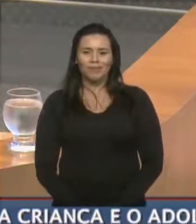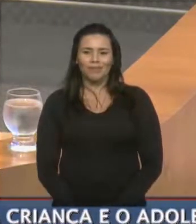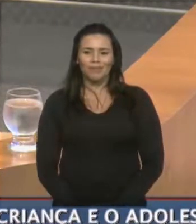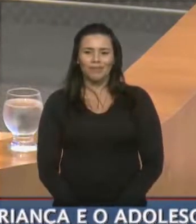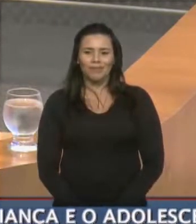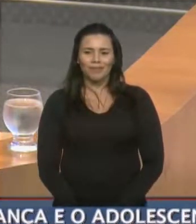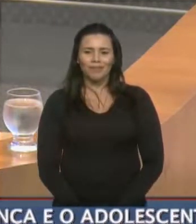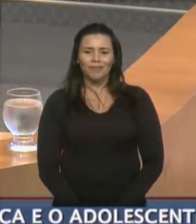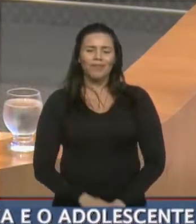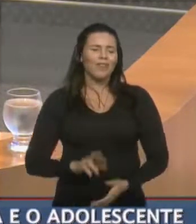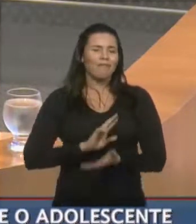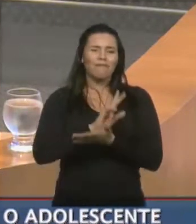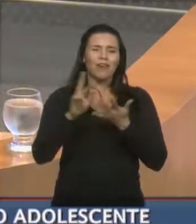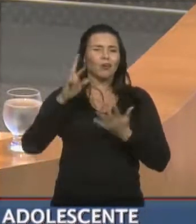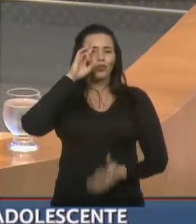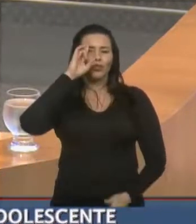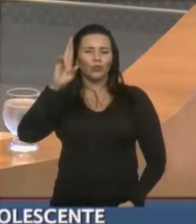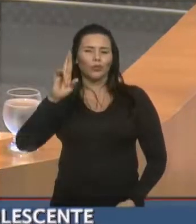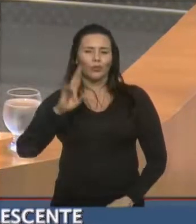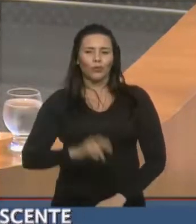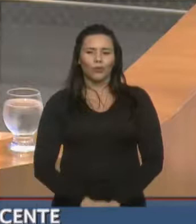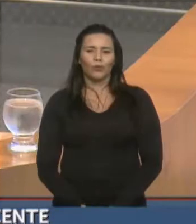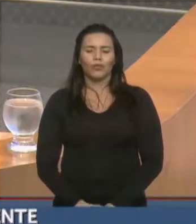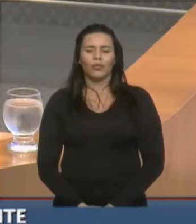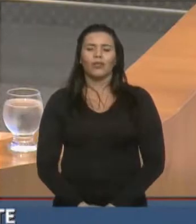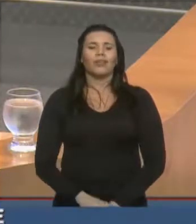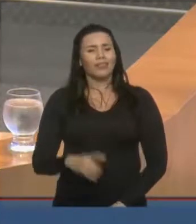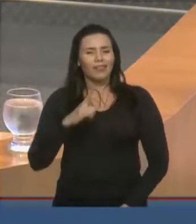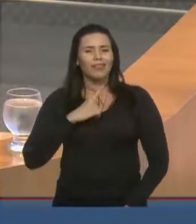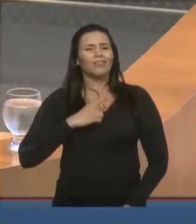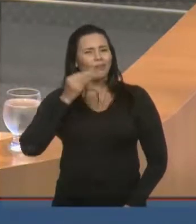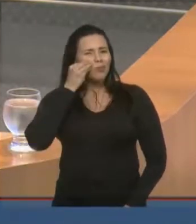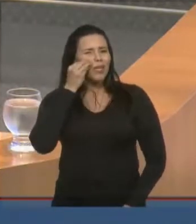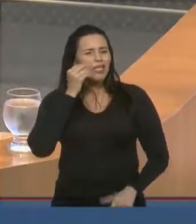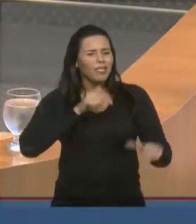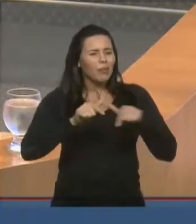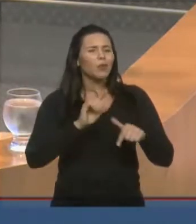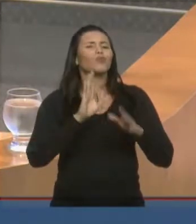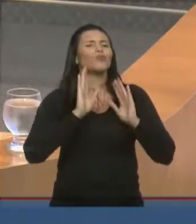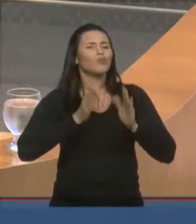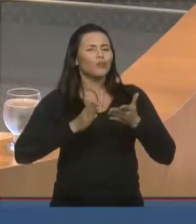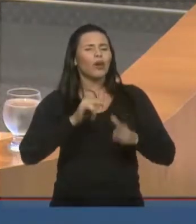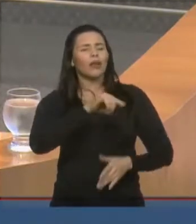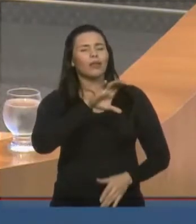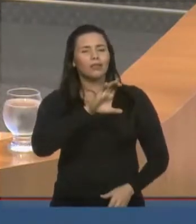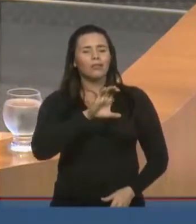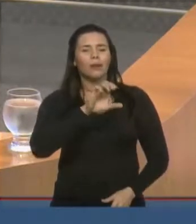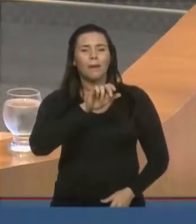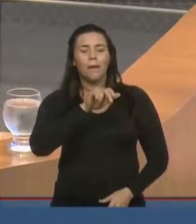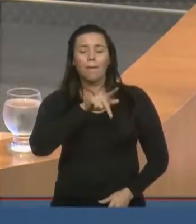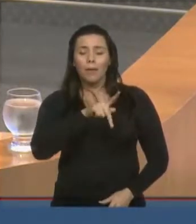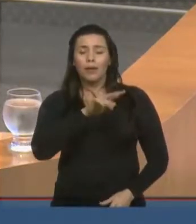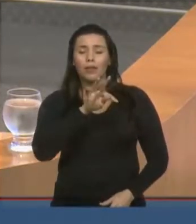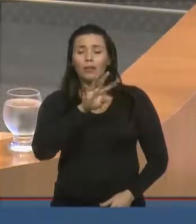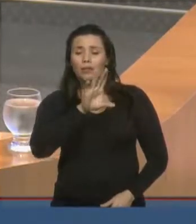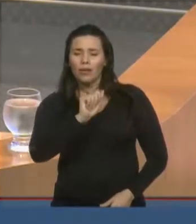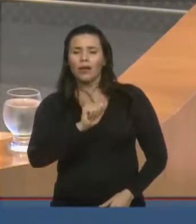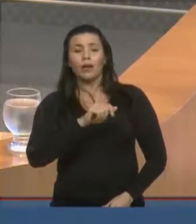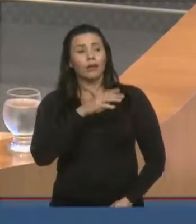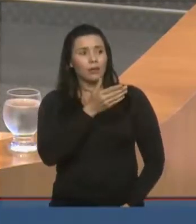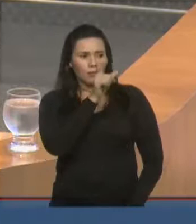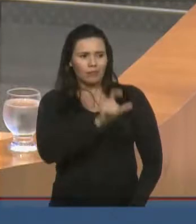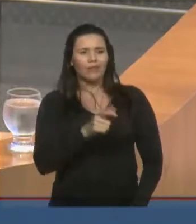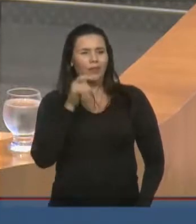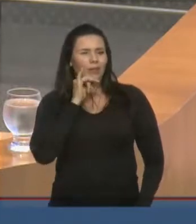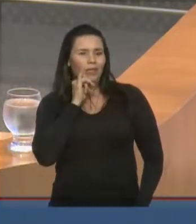Pronto, um monte de diretores aqui dentro, que passaram, que foram. Aí o Lúcio foi o último. Aí já tem outro no lugar do Lúcio, também acumulando com o IML. E o Lúcio acumulando com